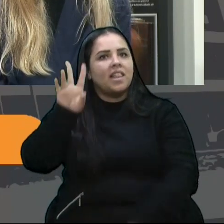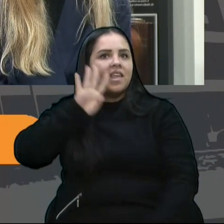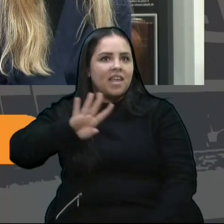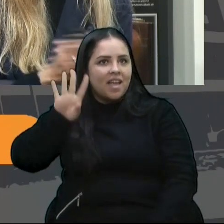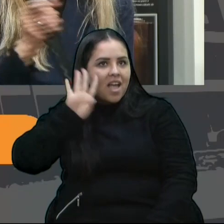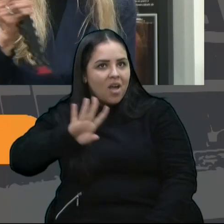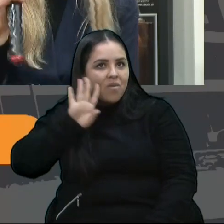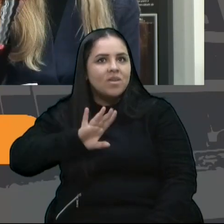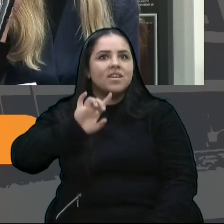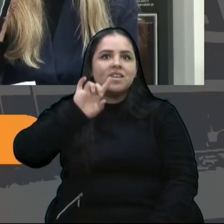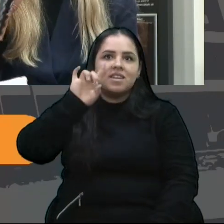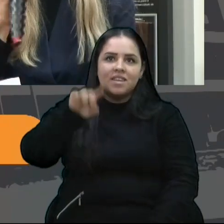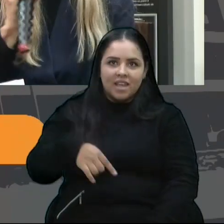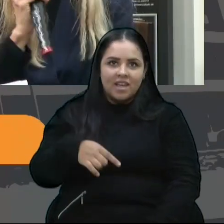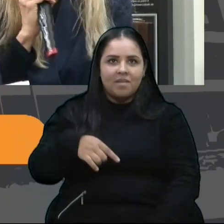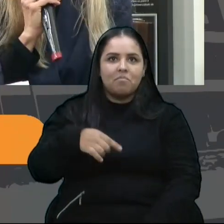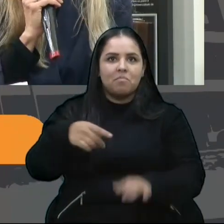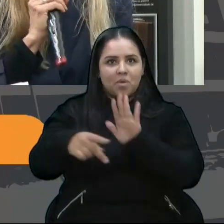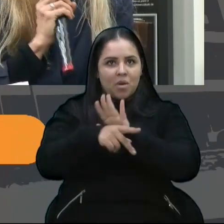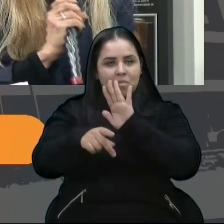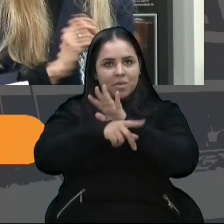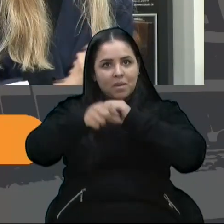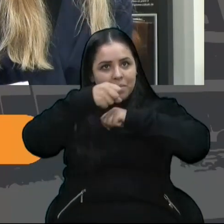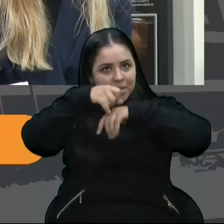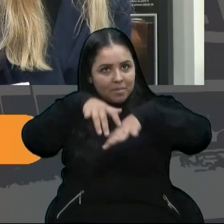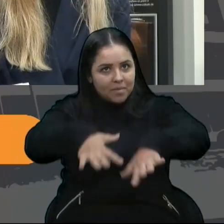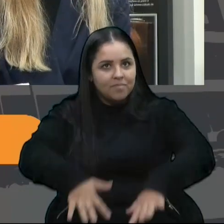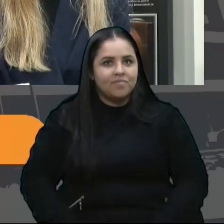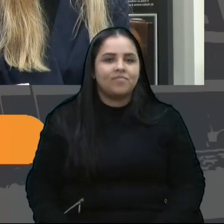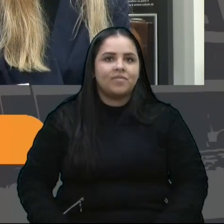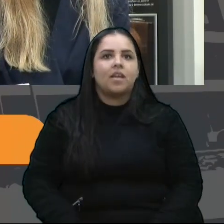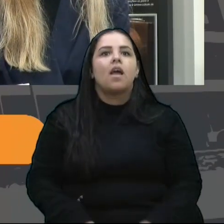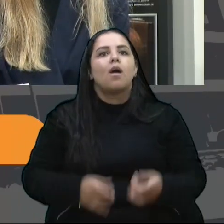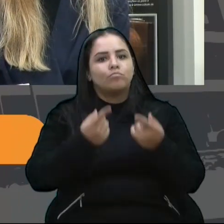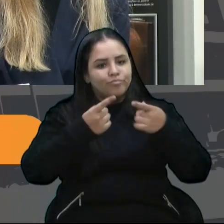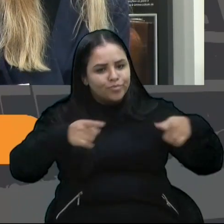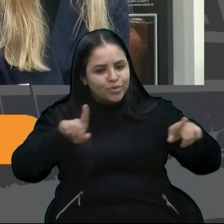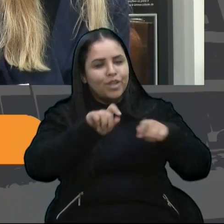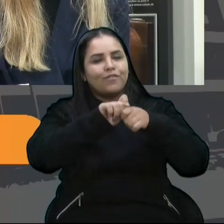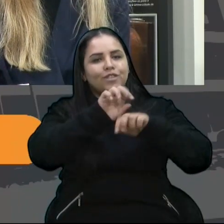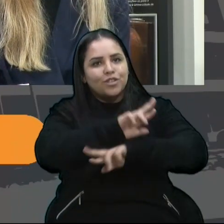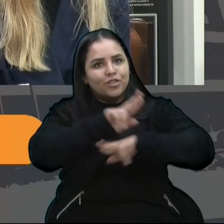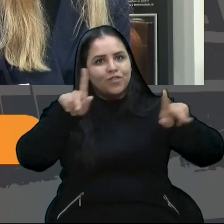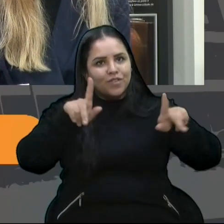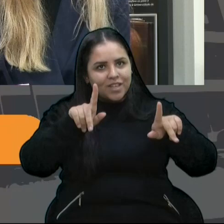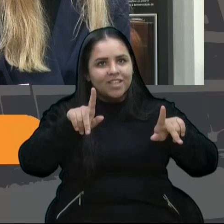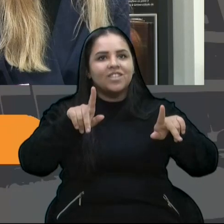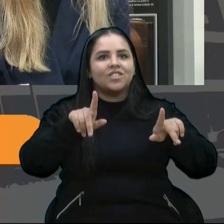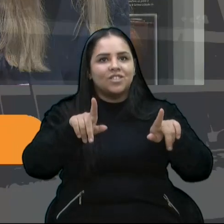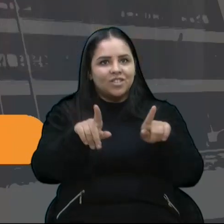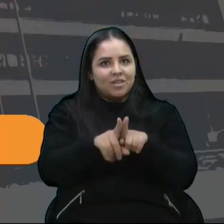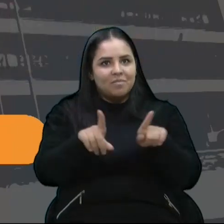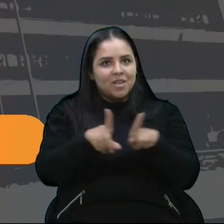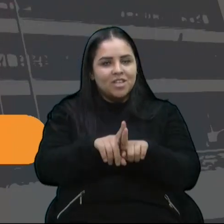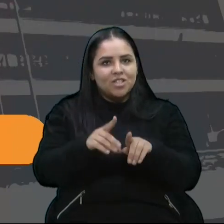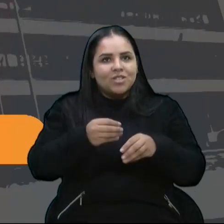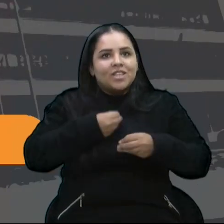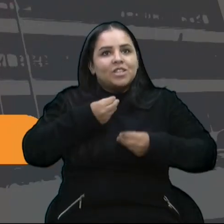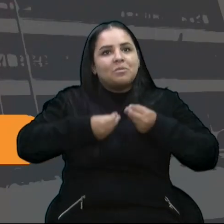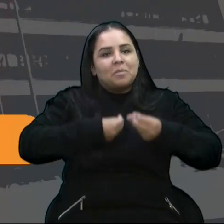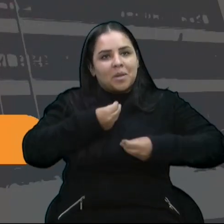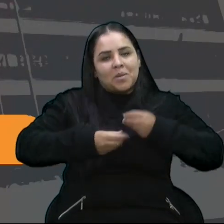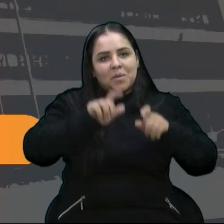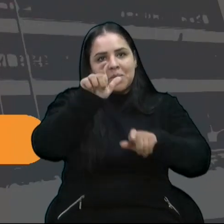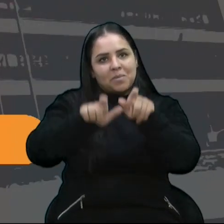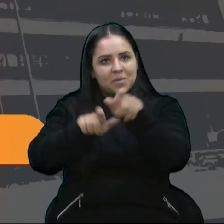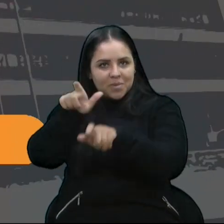né? E Alexandre, e como a música ela também faz uma diferença, né? Nesse tocar a sensibilidade das